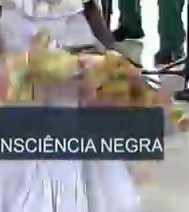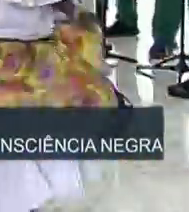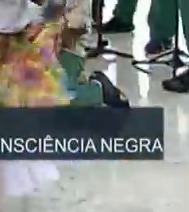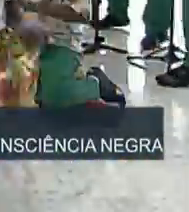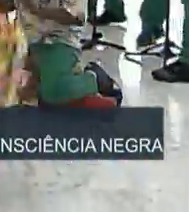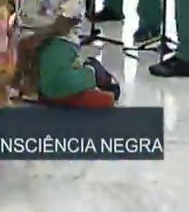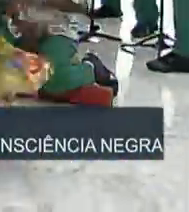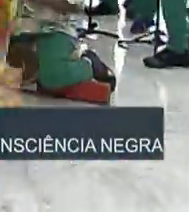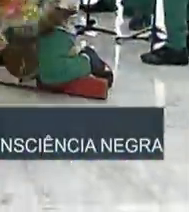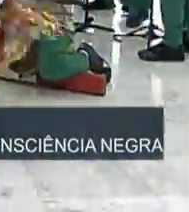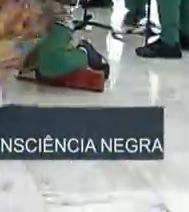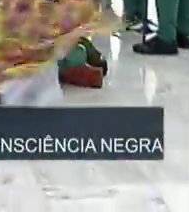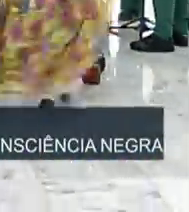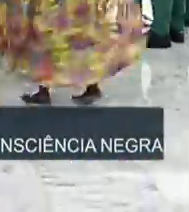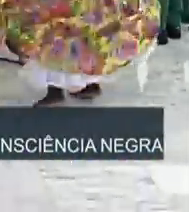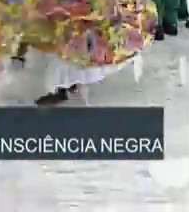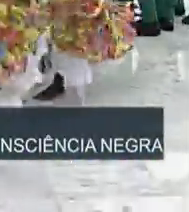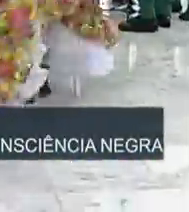BA